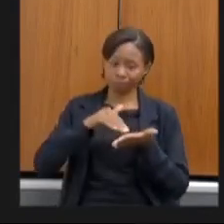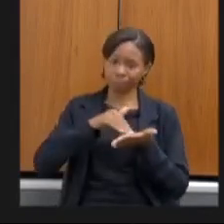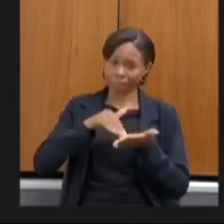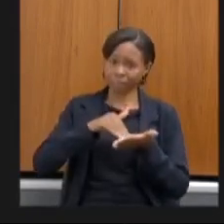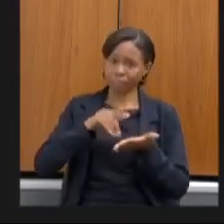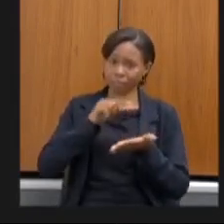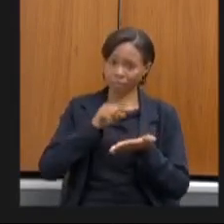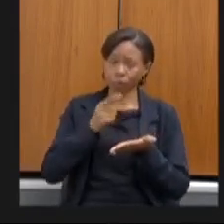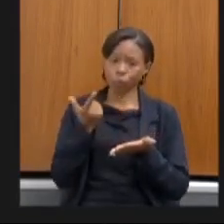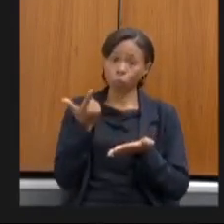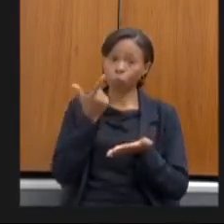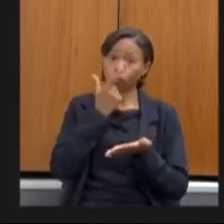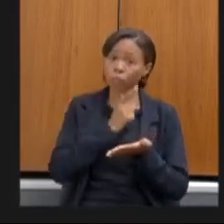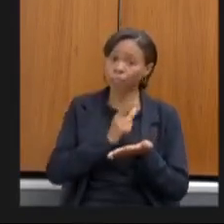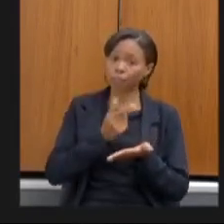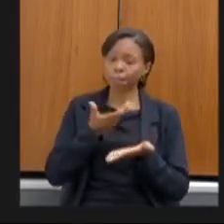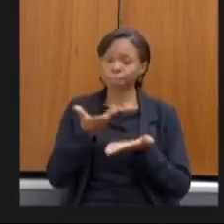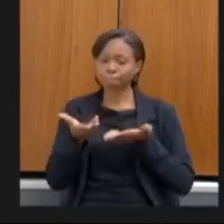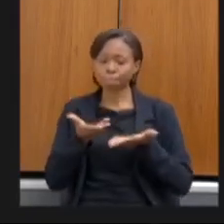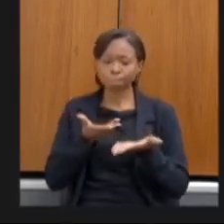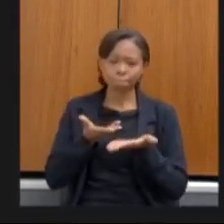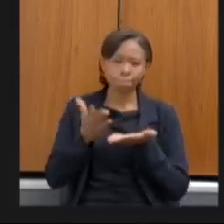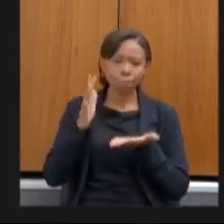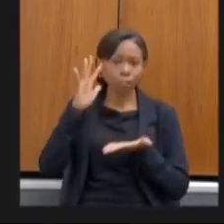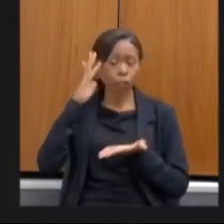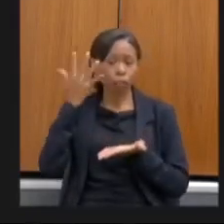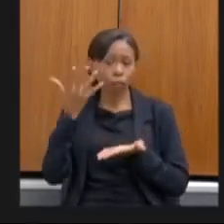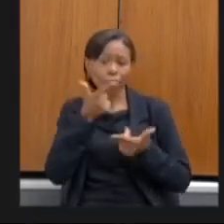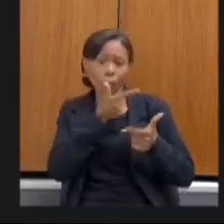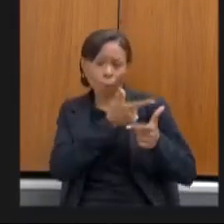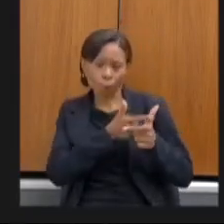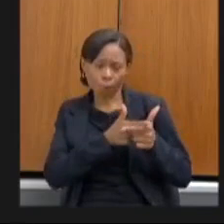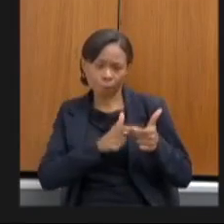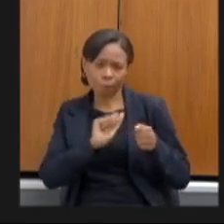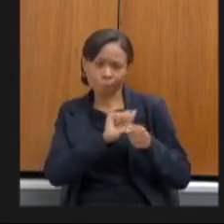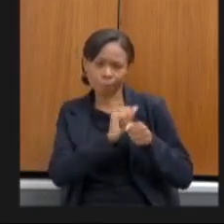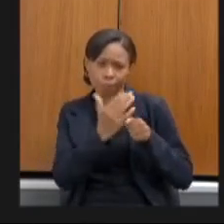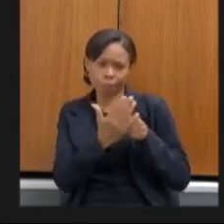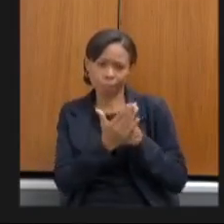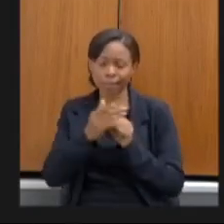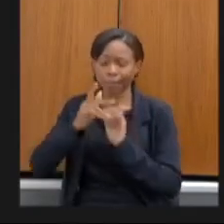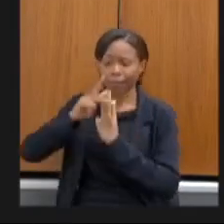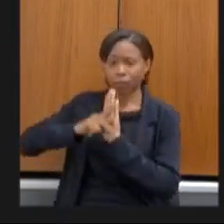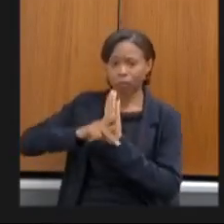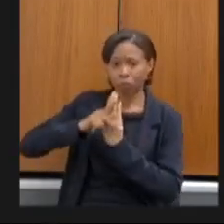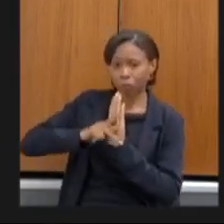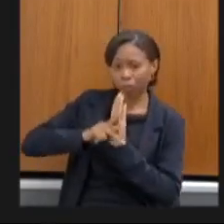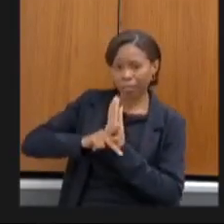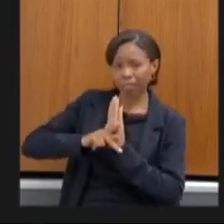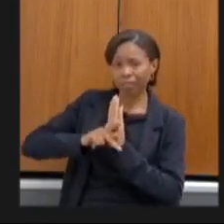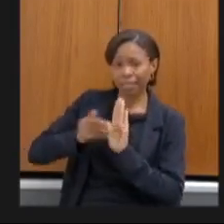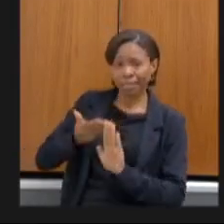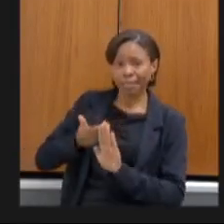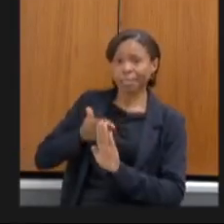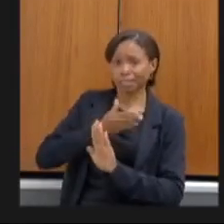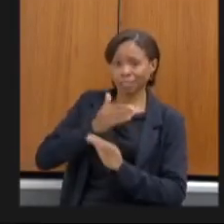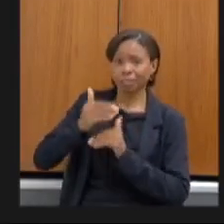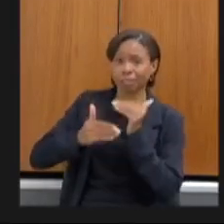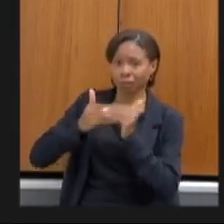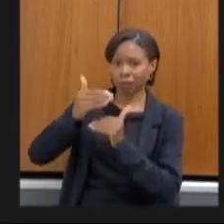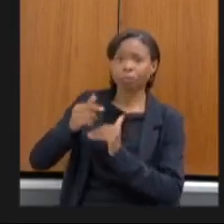né problema da academia com os projetos que está desenvolvendo a